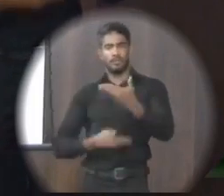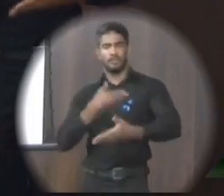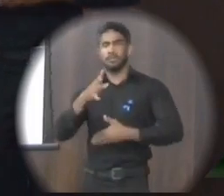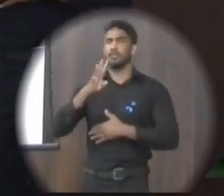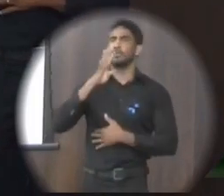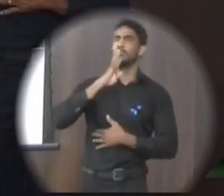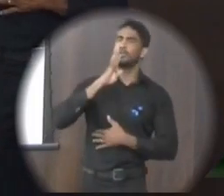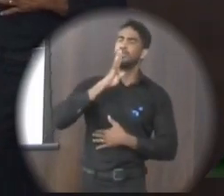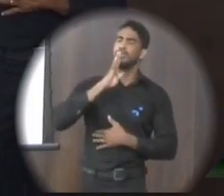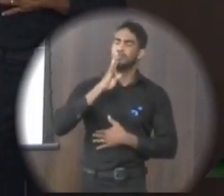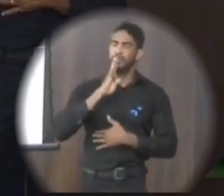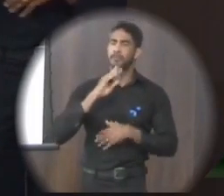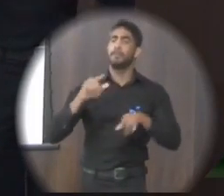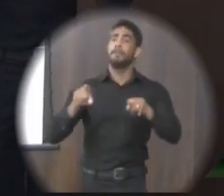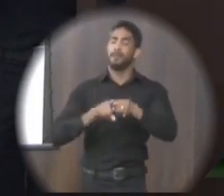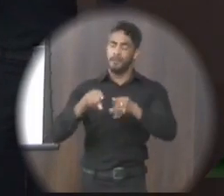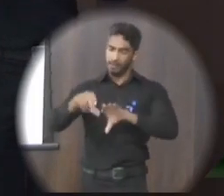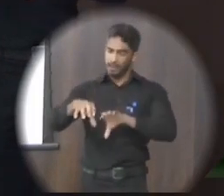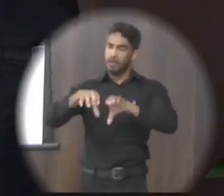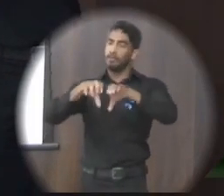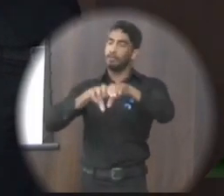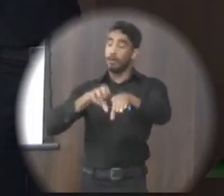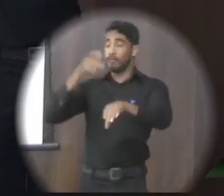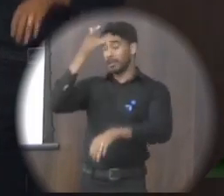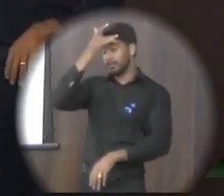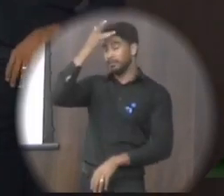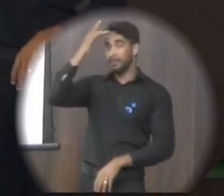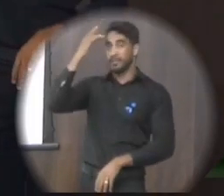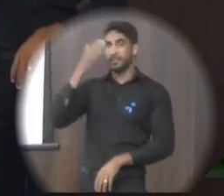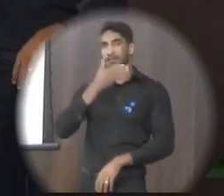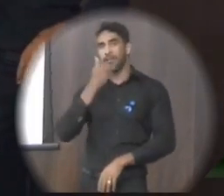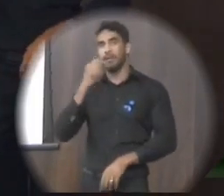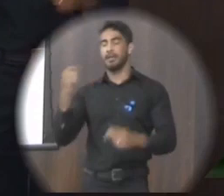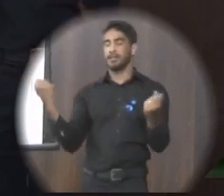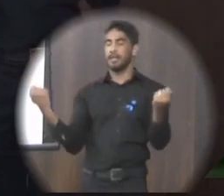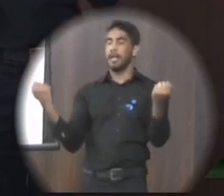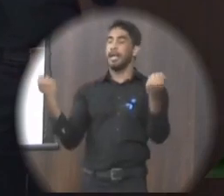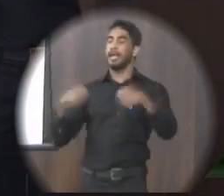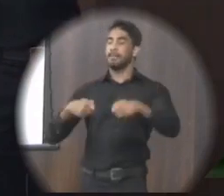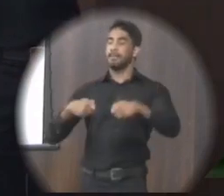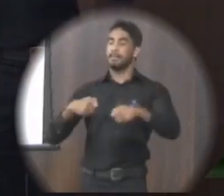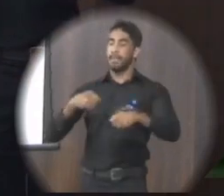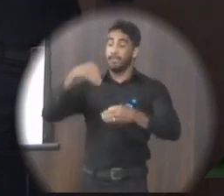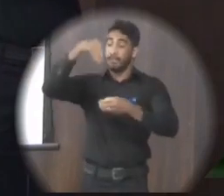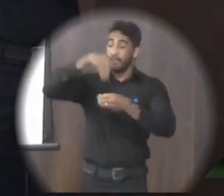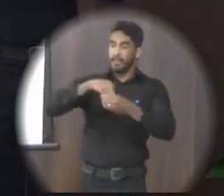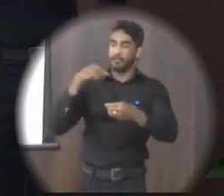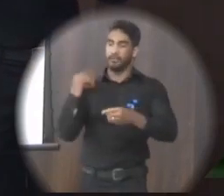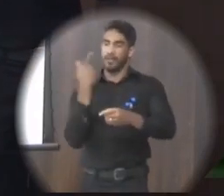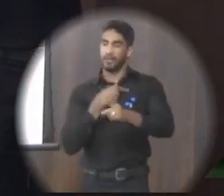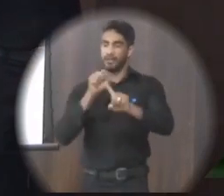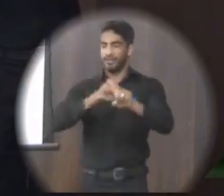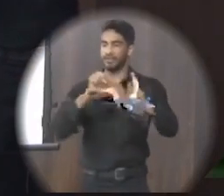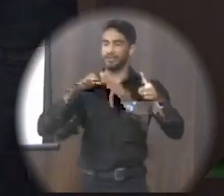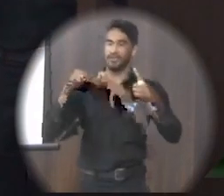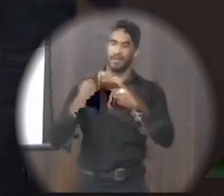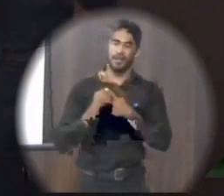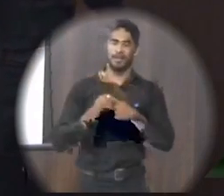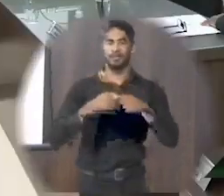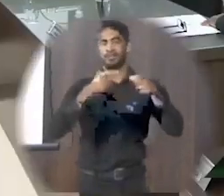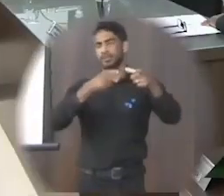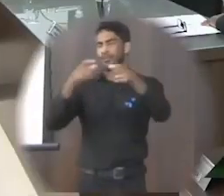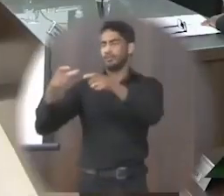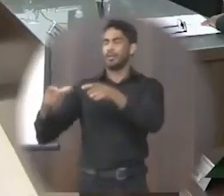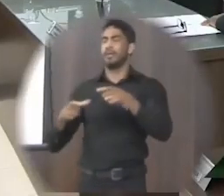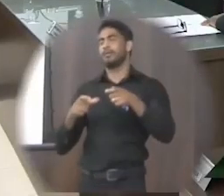e formando cidadãos melhores, mais capacitados dentro da nossa sociedade, em qualquer esfera que seja